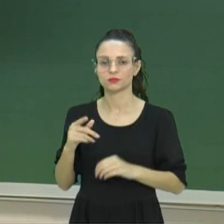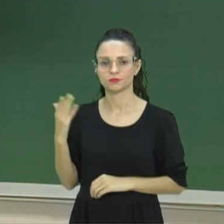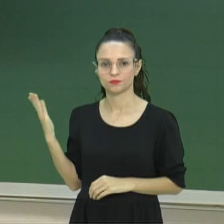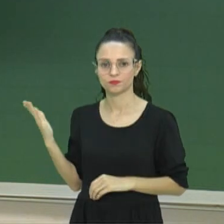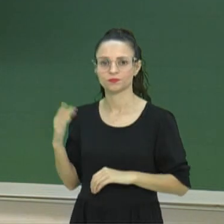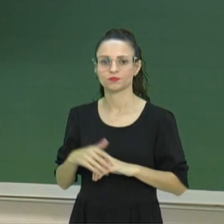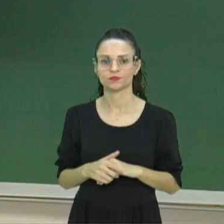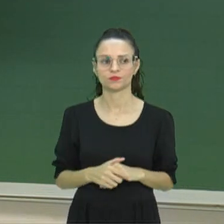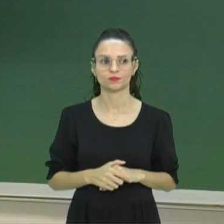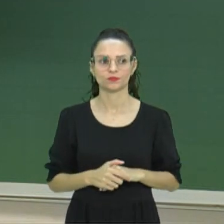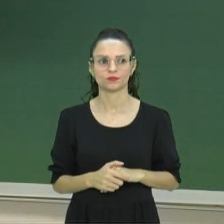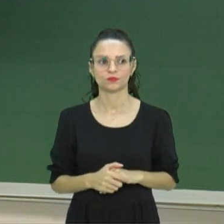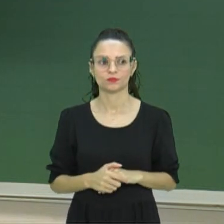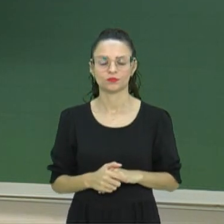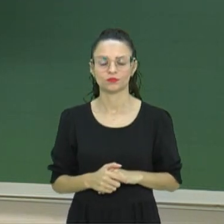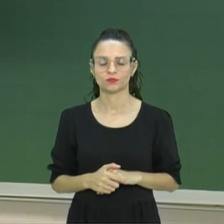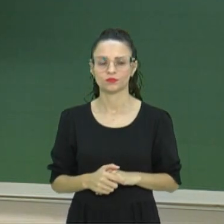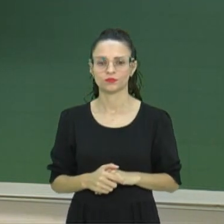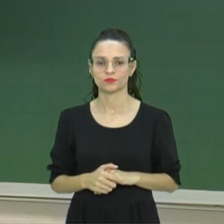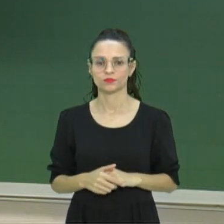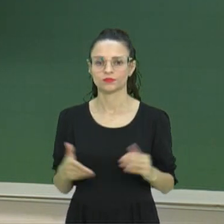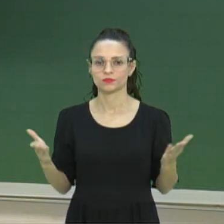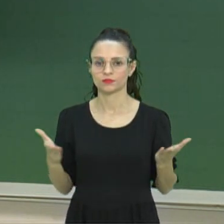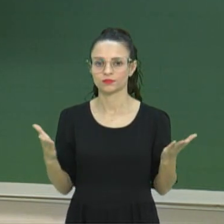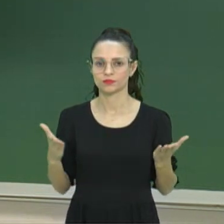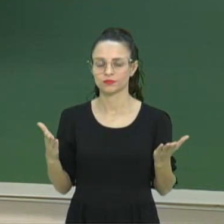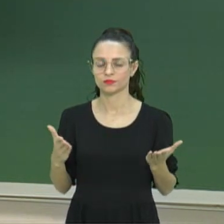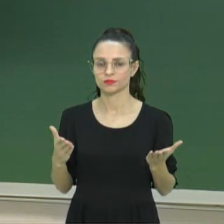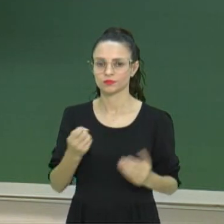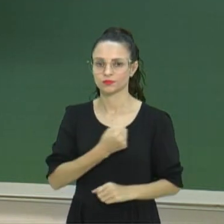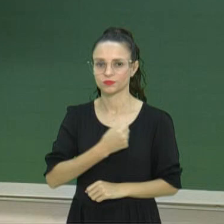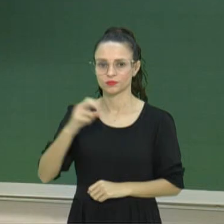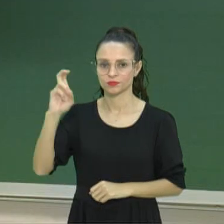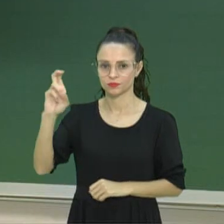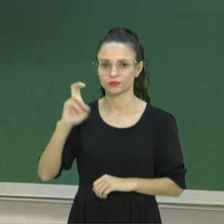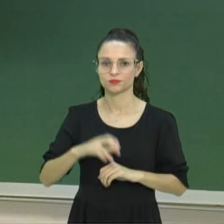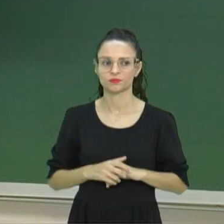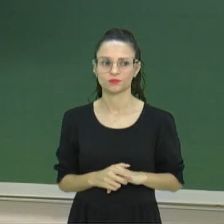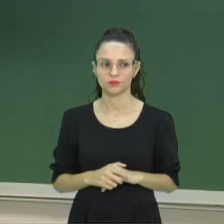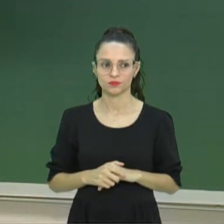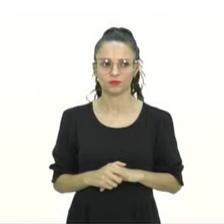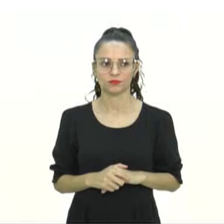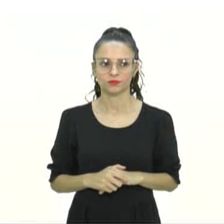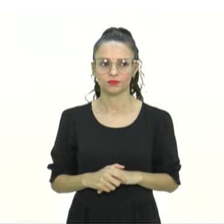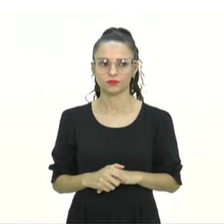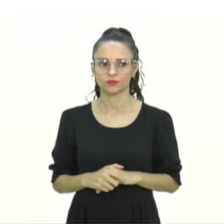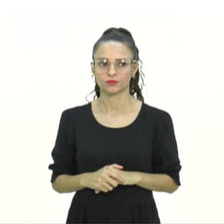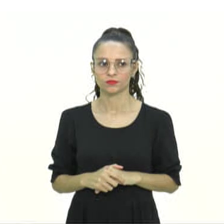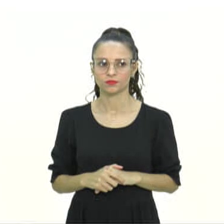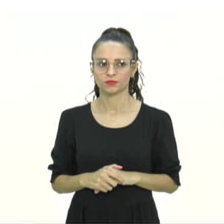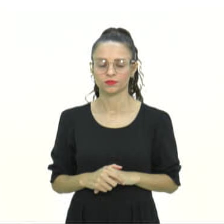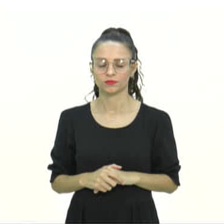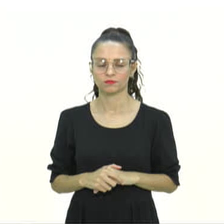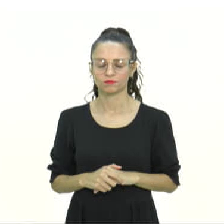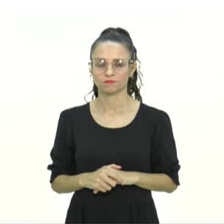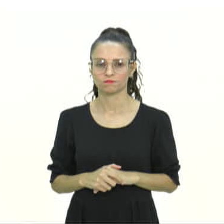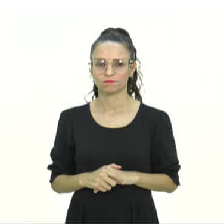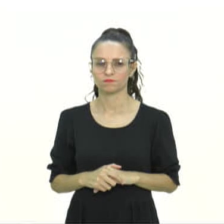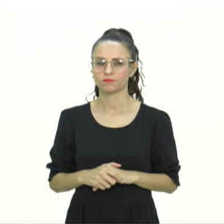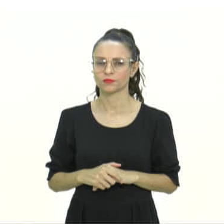na citação. Vamos pensar então agora a questão número 5, que diz o seguinte: em dia de